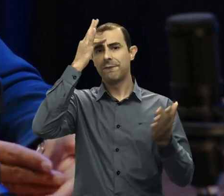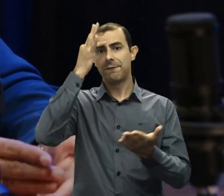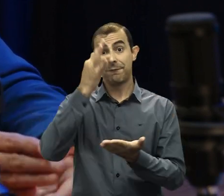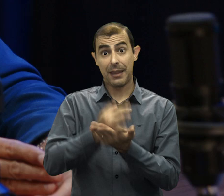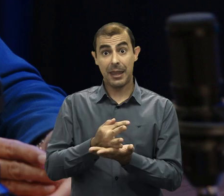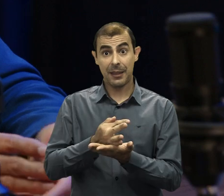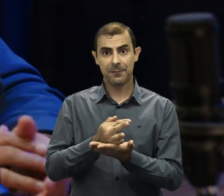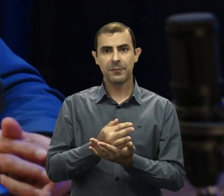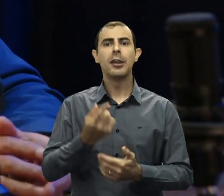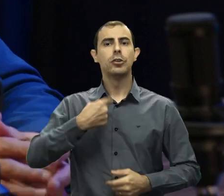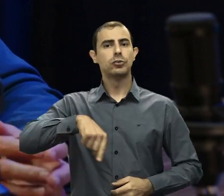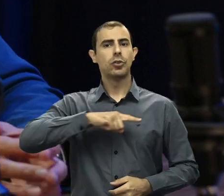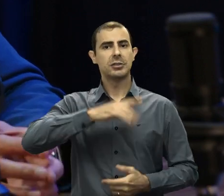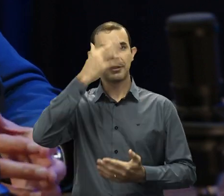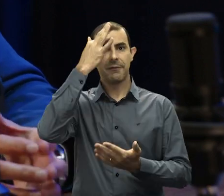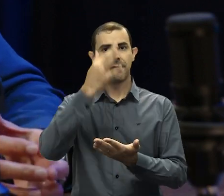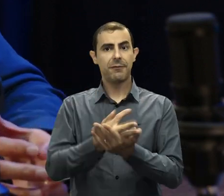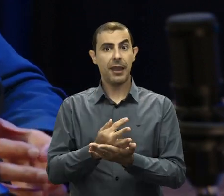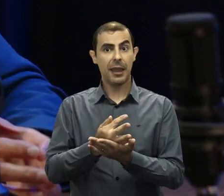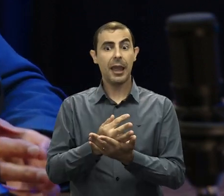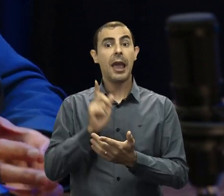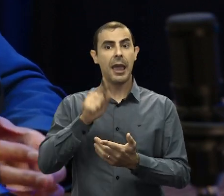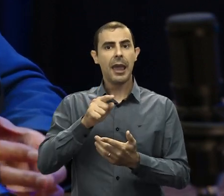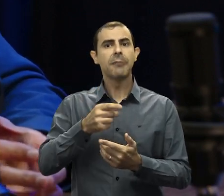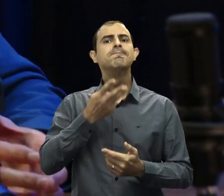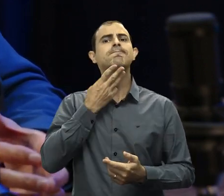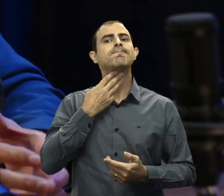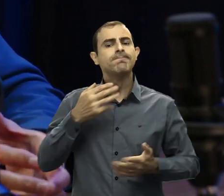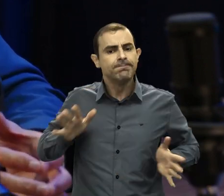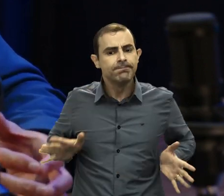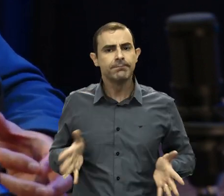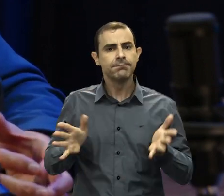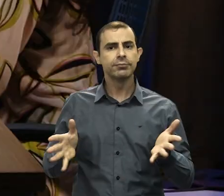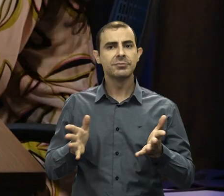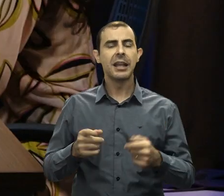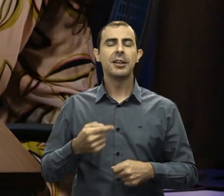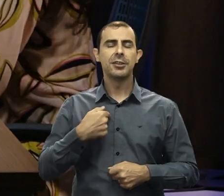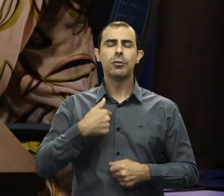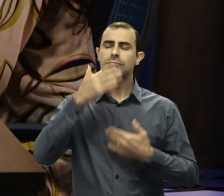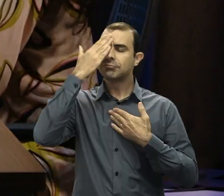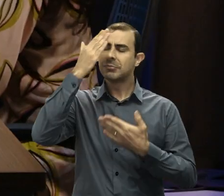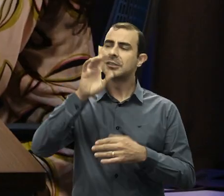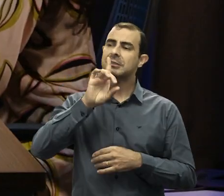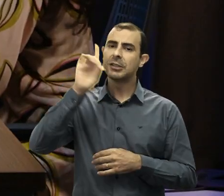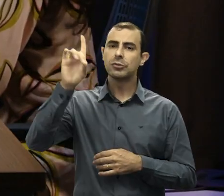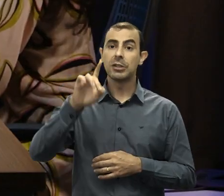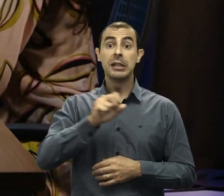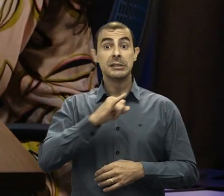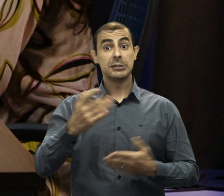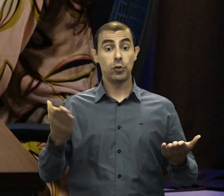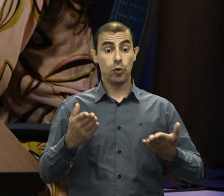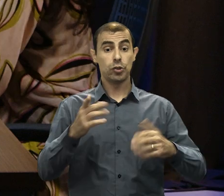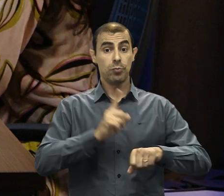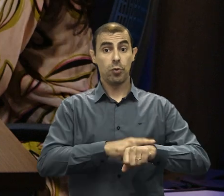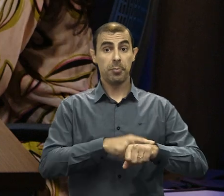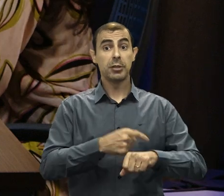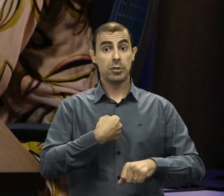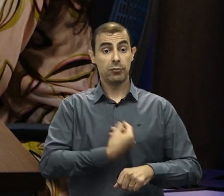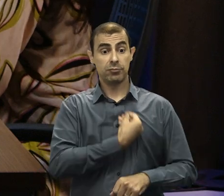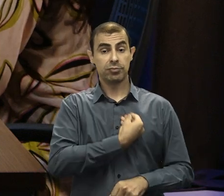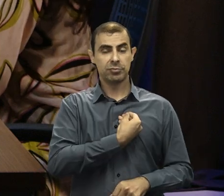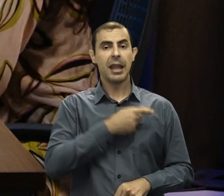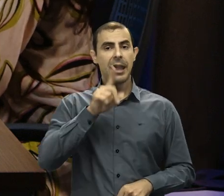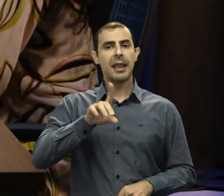né? Então, a nossa fé é o que nos move. E eu sou muito grato a Deus, né? Então, se eu estou aqui, Deus